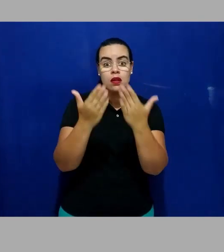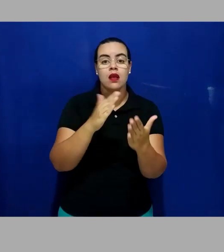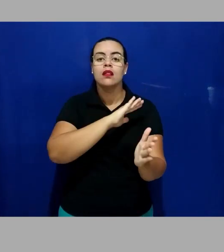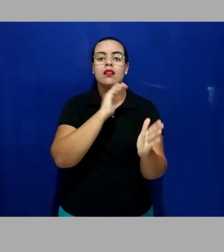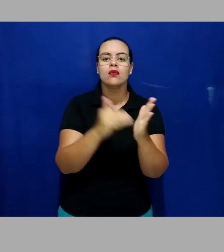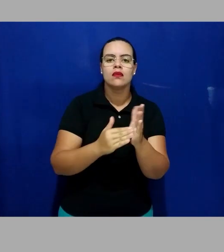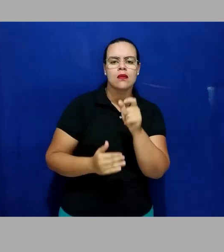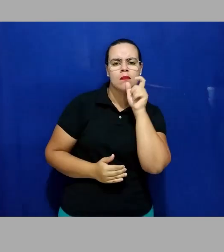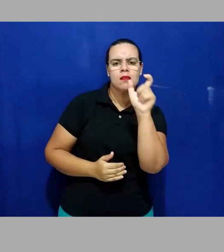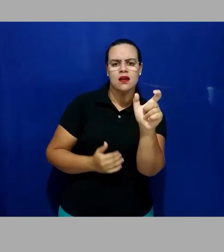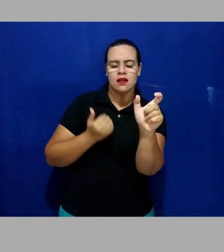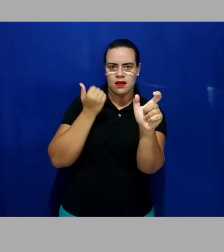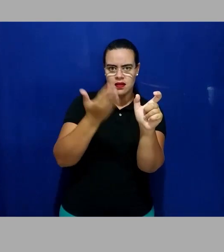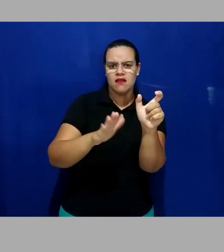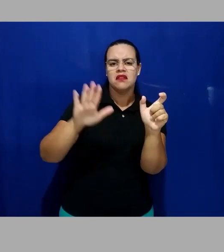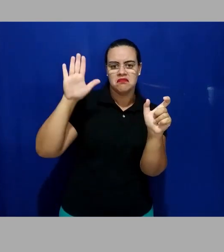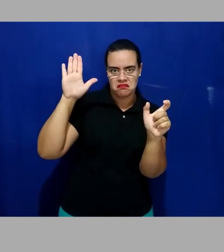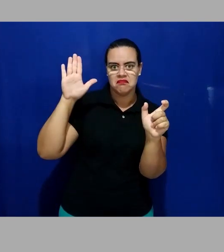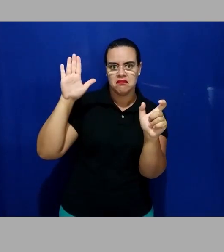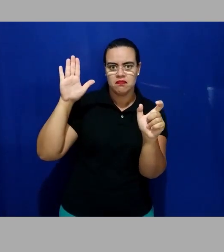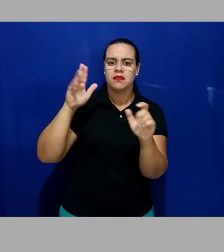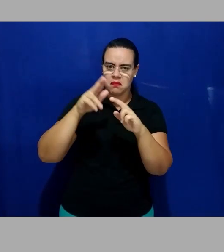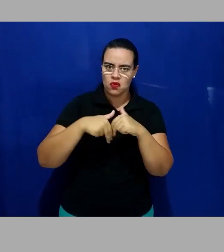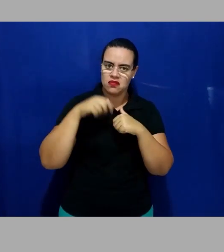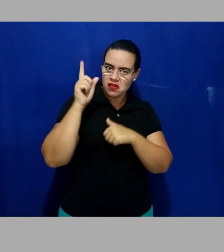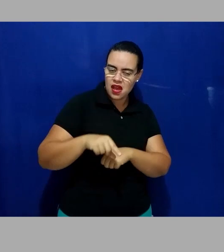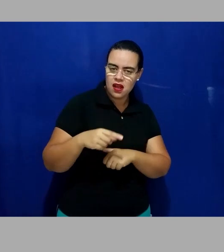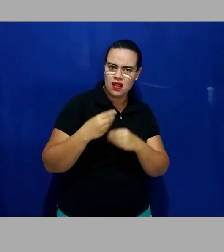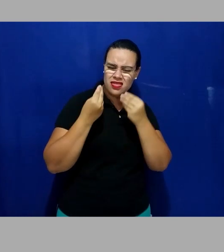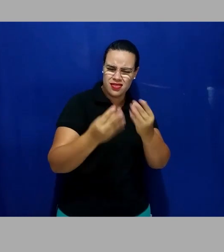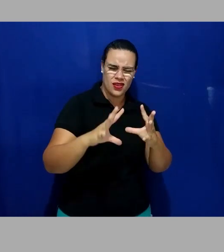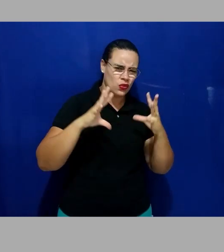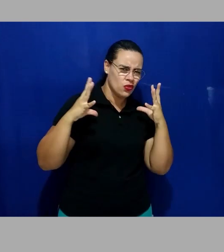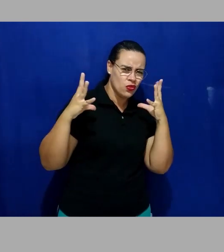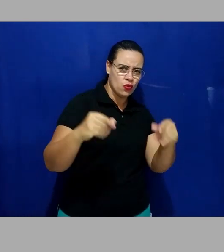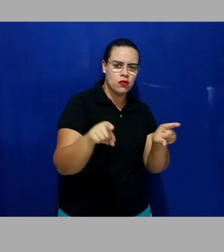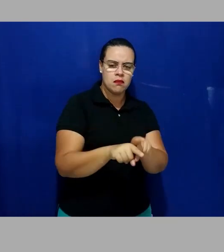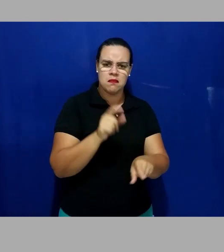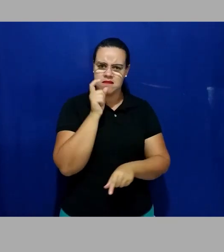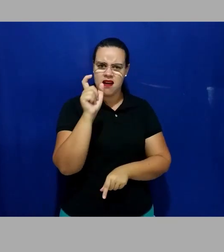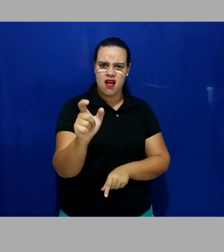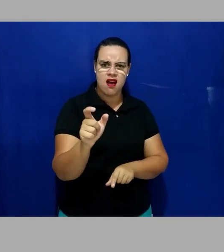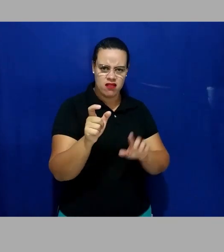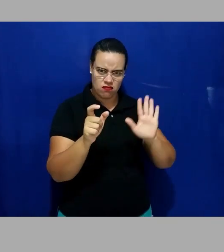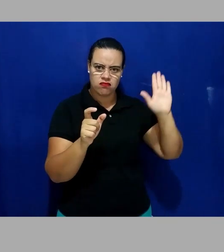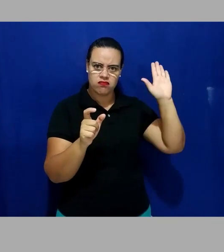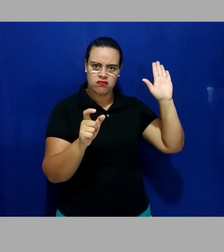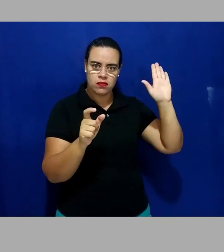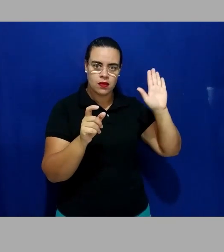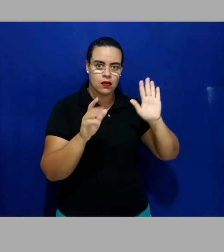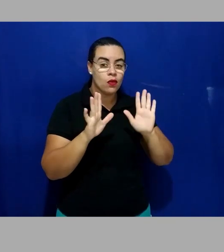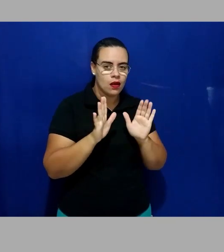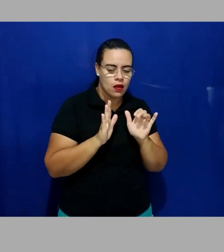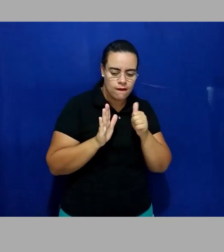palavra. É por isso que te dei tudo e te dou minha palavra. É por isso que te dei